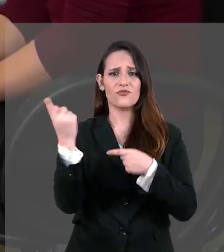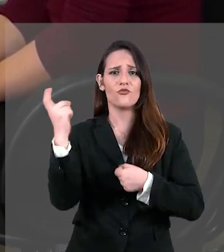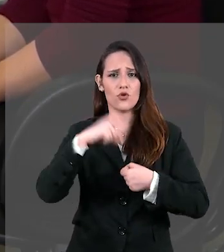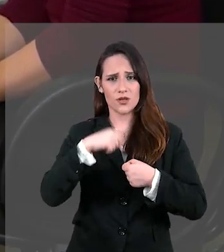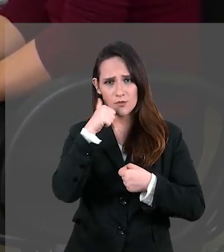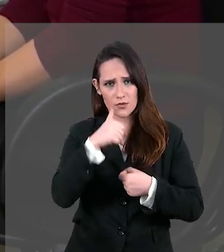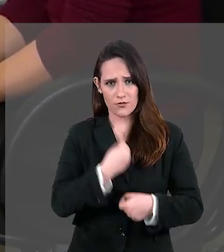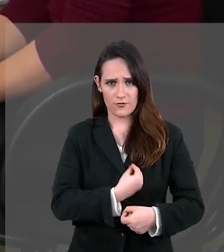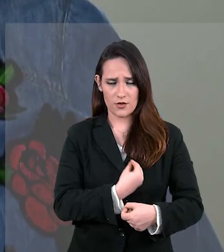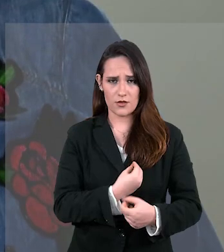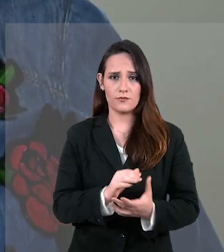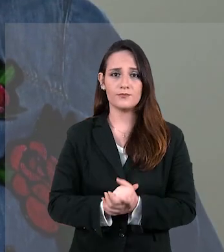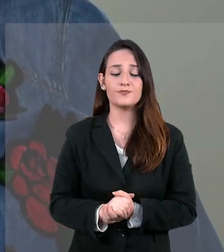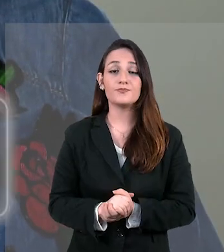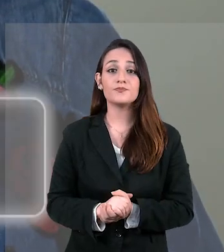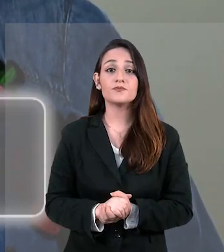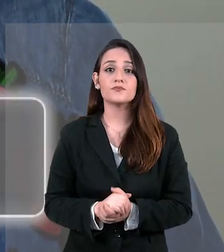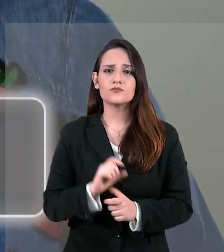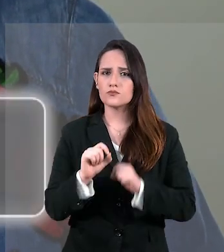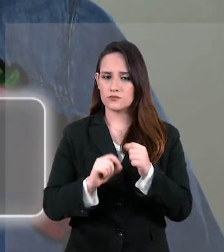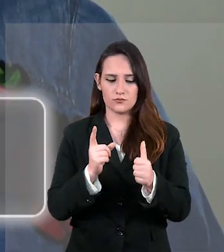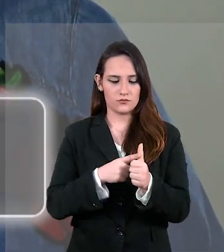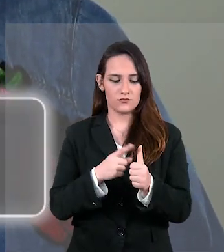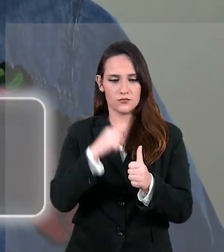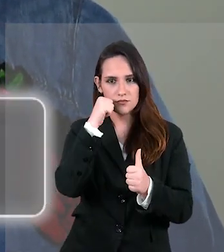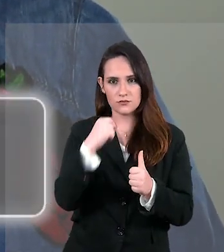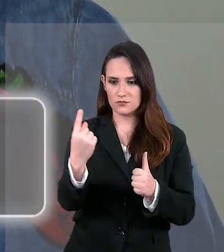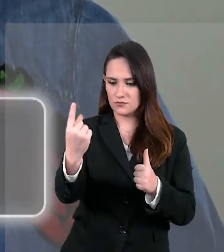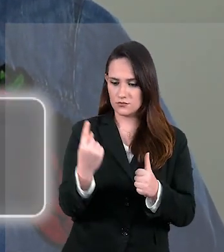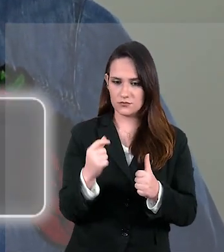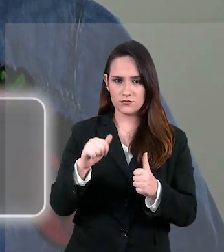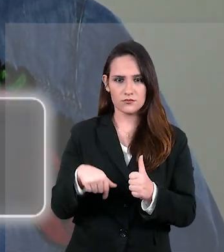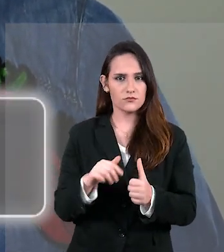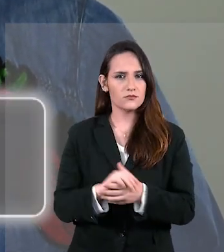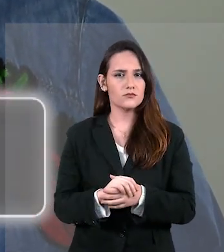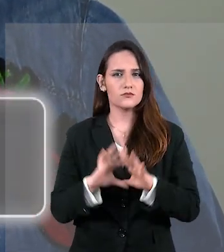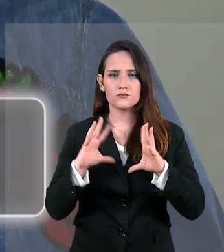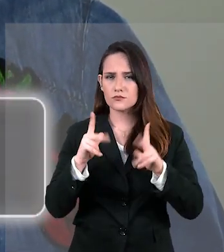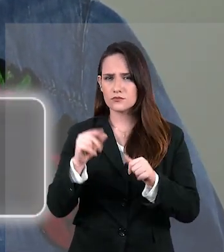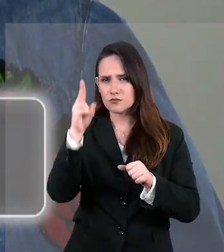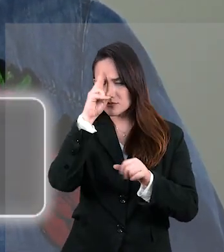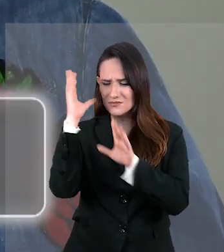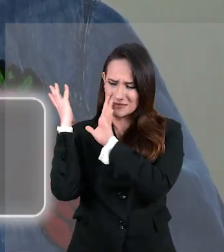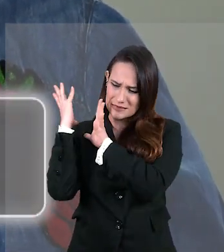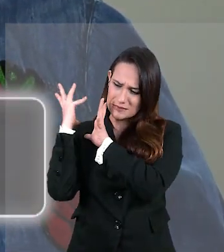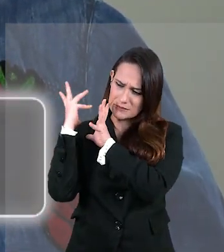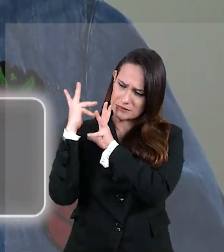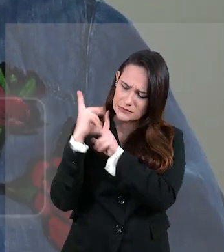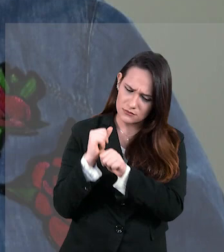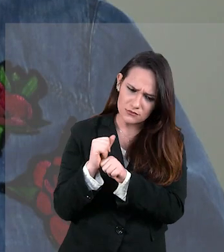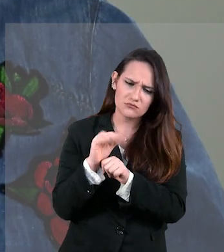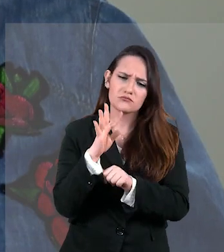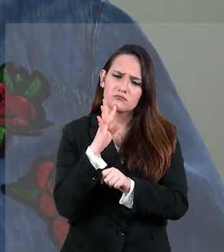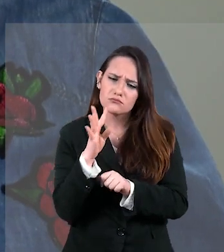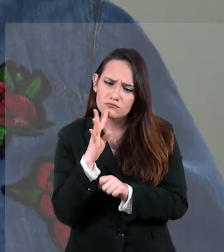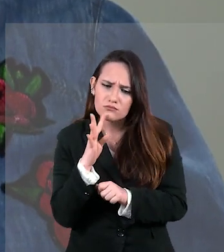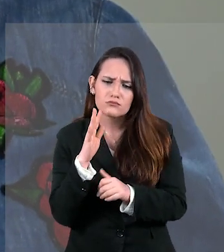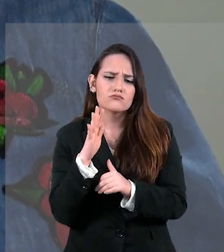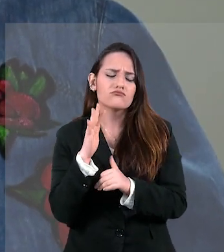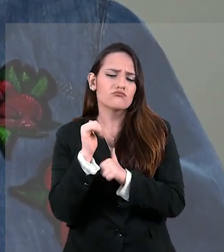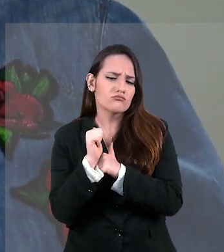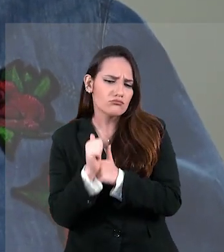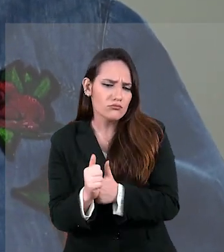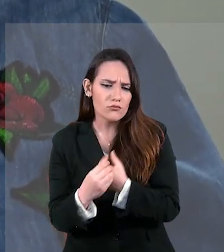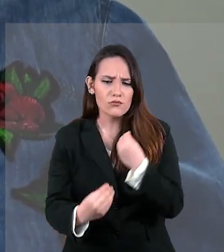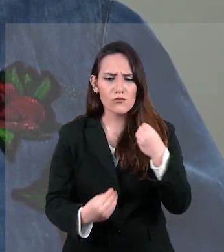processo de recuperação. Primeiro passo, nós acolhemos essa mulher com toda a sua história de vida, né?